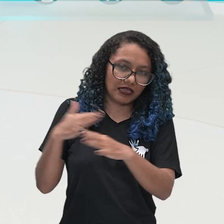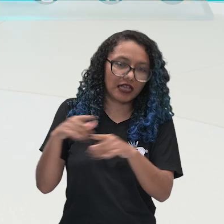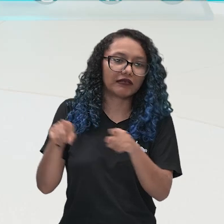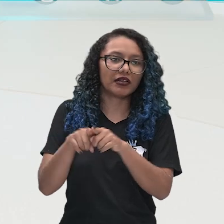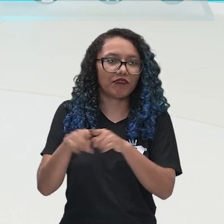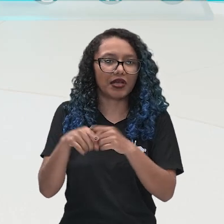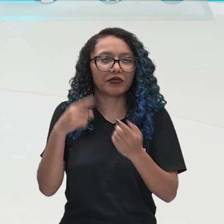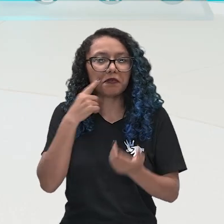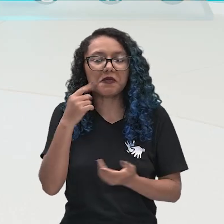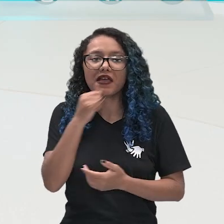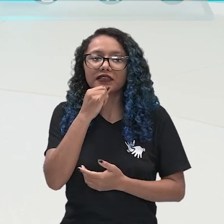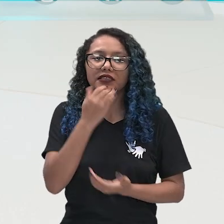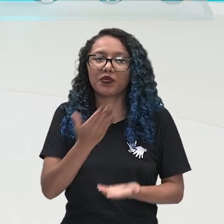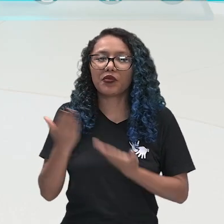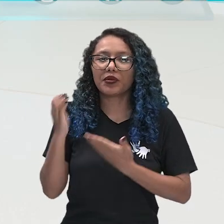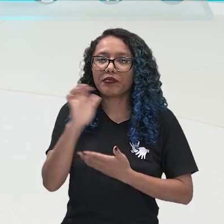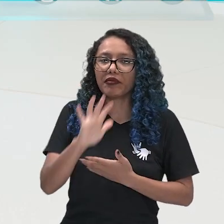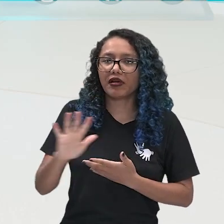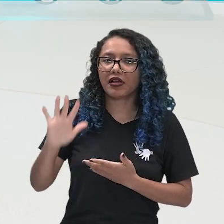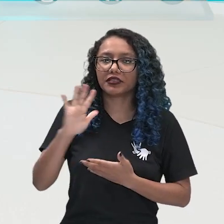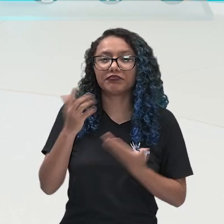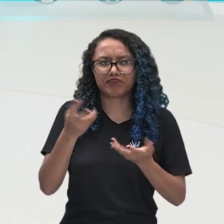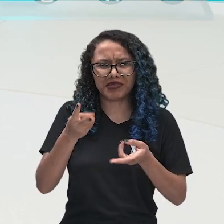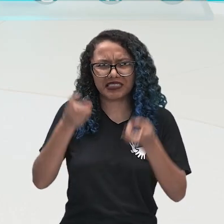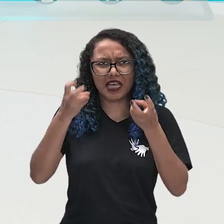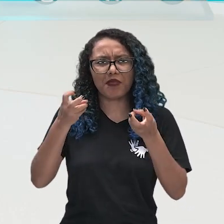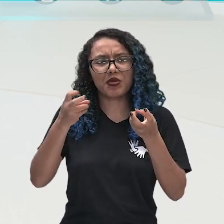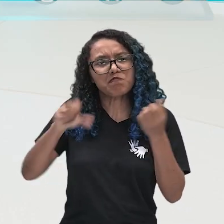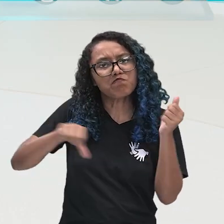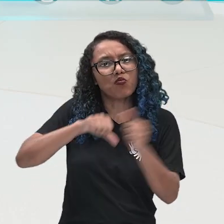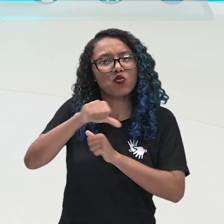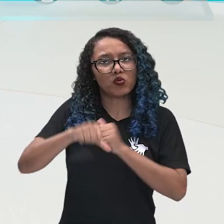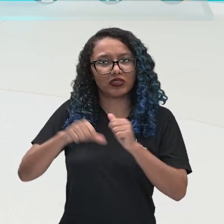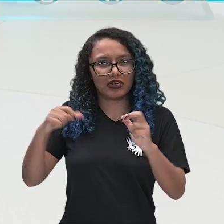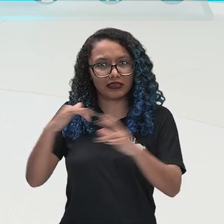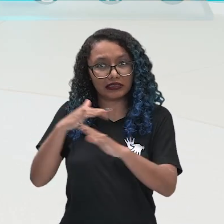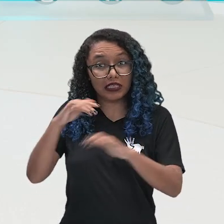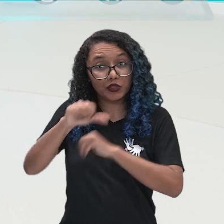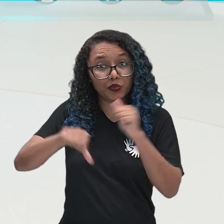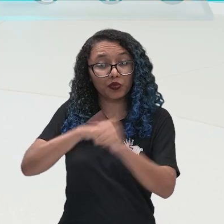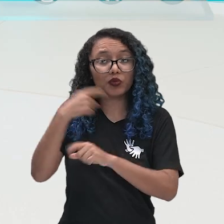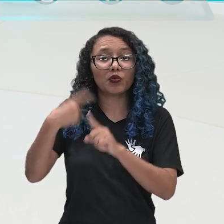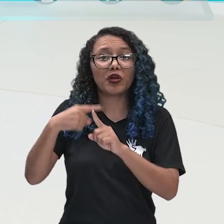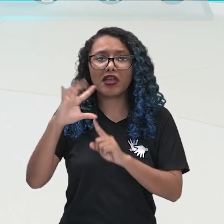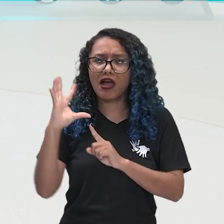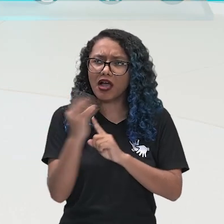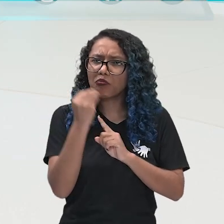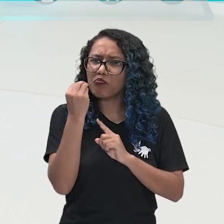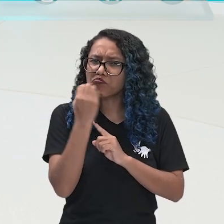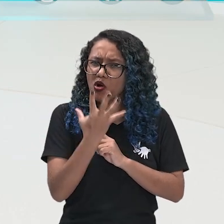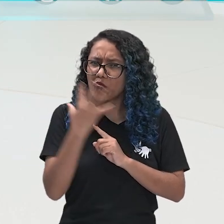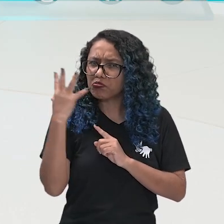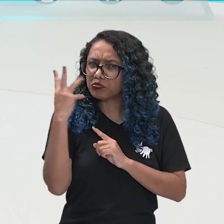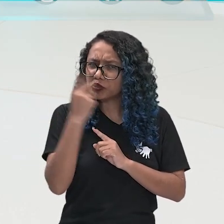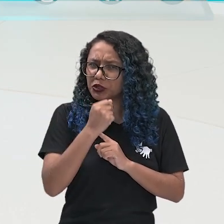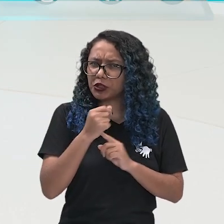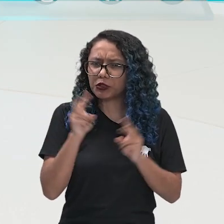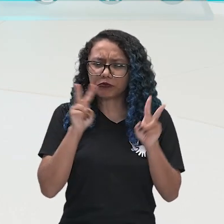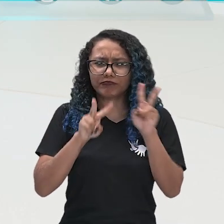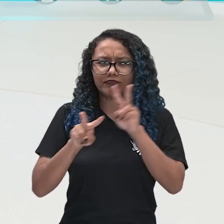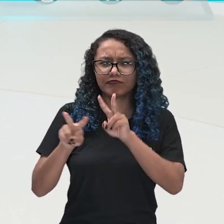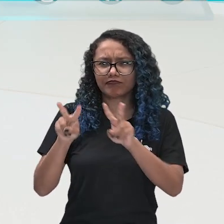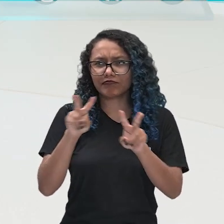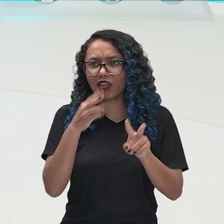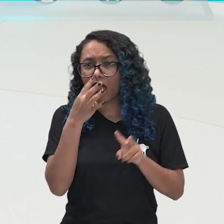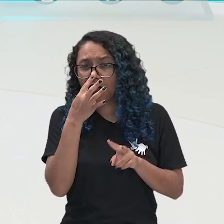grafite. Como muda o cenário, como fica agradável, porque a arte ela é agradável aos olhos. Então, além